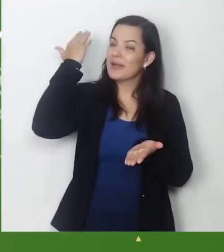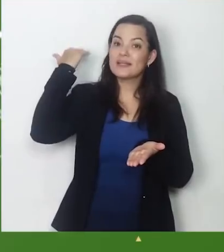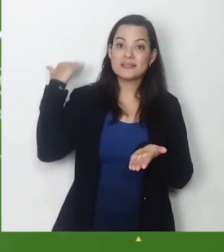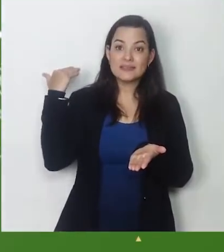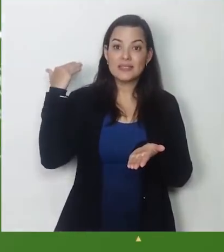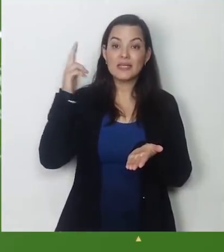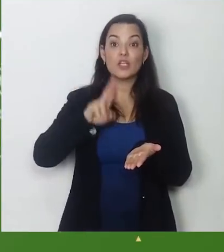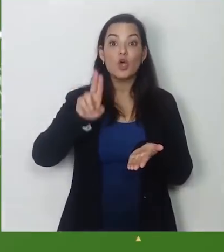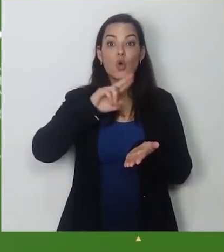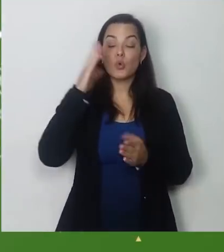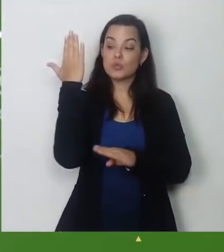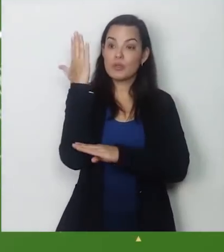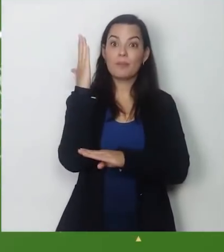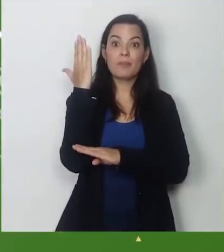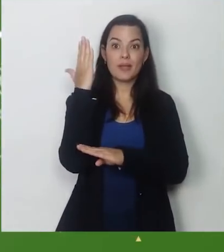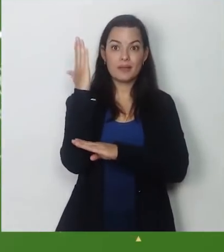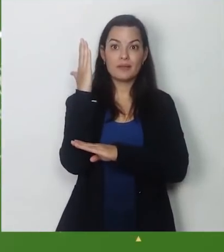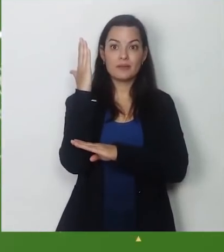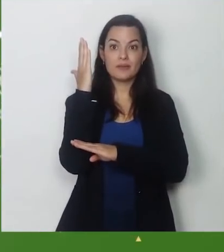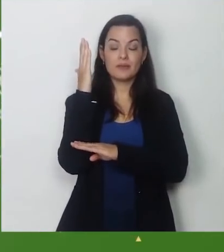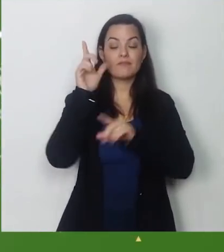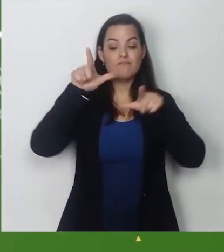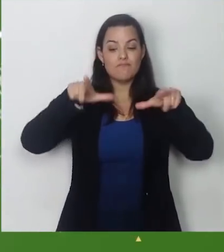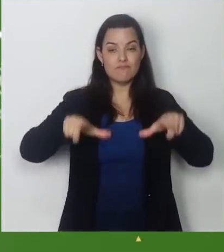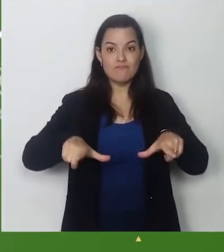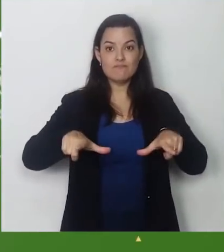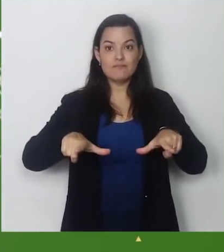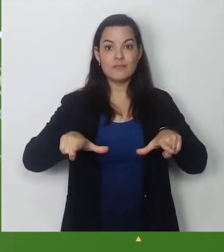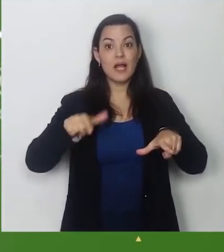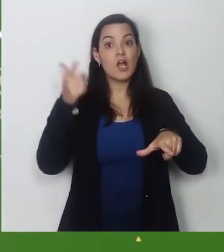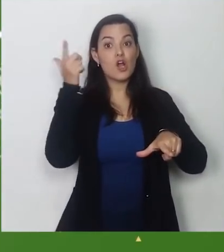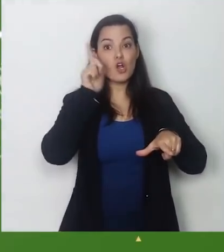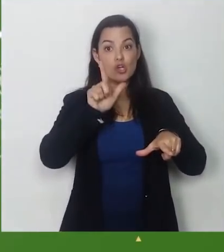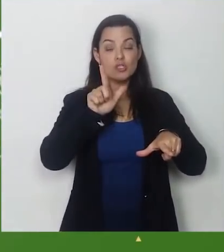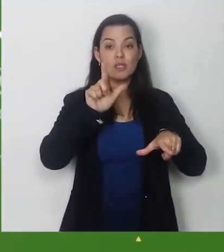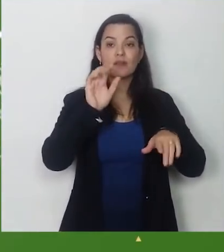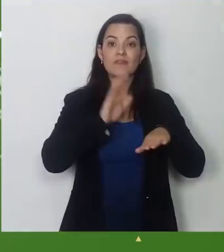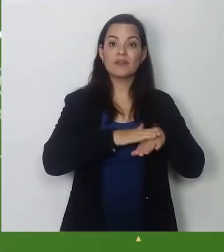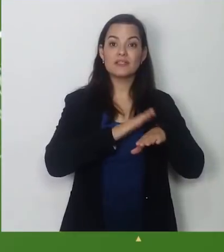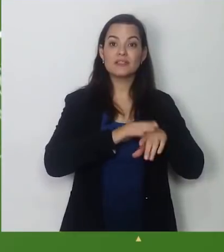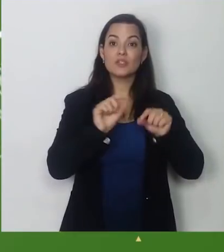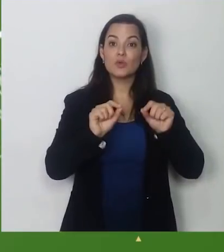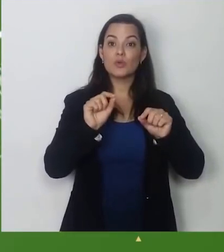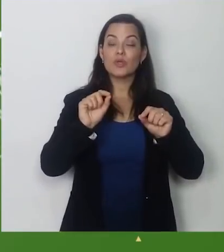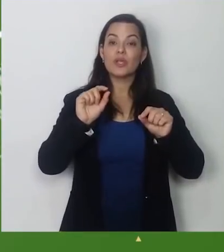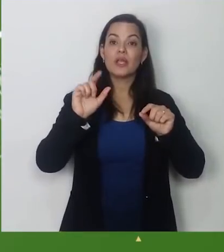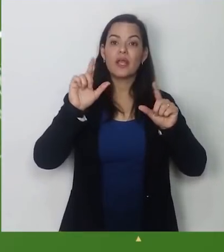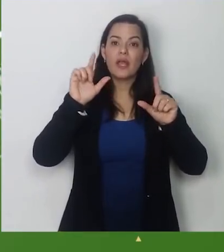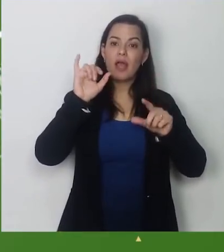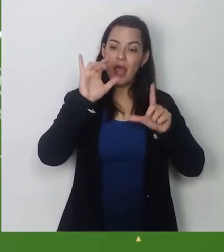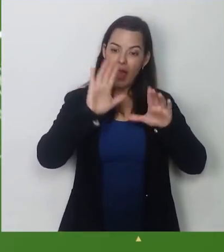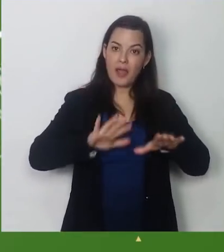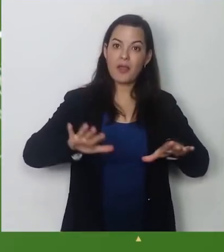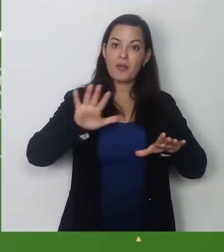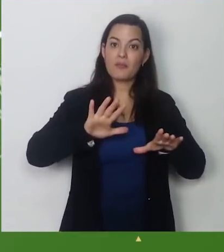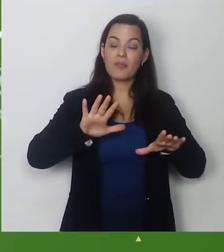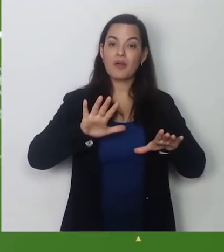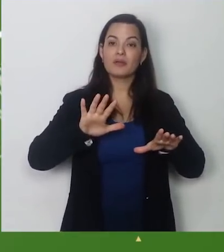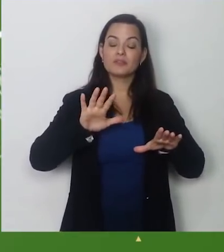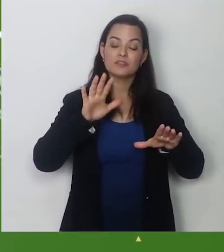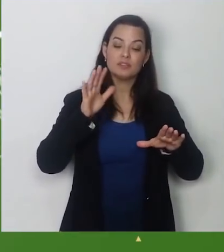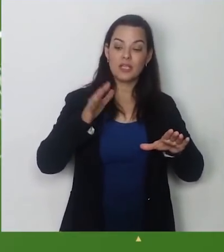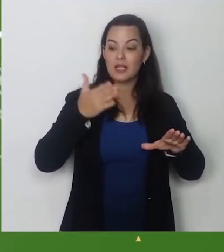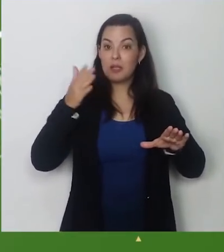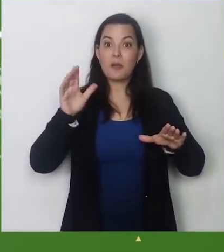usa a madeira como matriz. E aí vai possibilitar a reprodução da imagem gravada sobre o papel ou